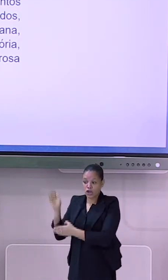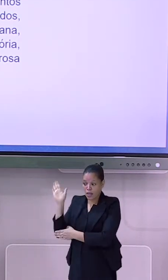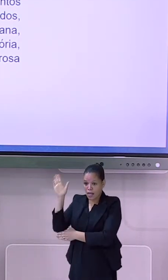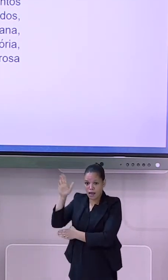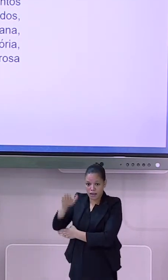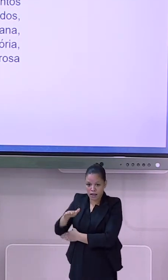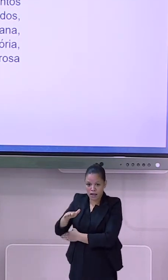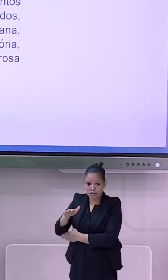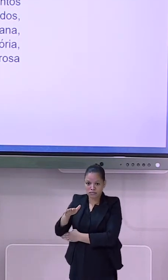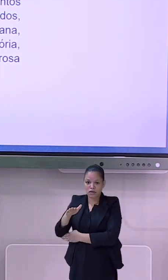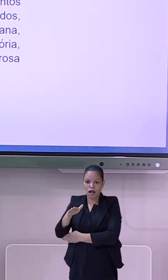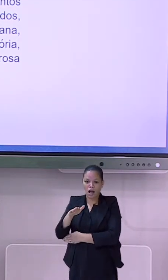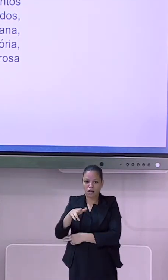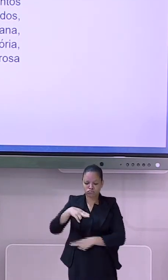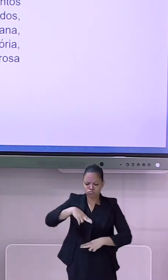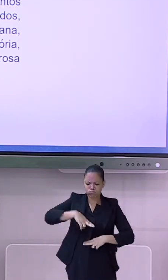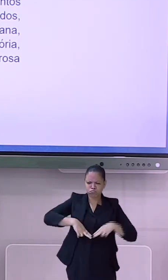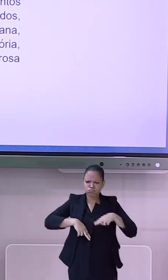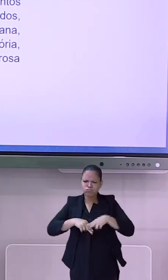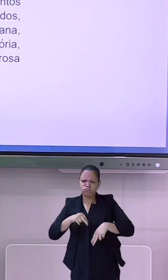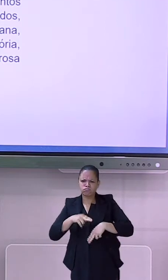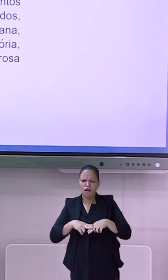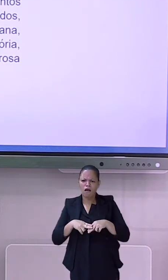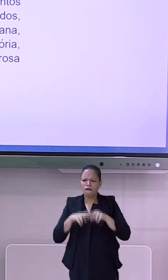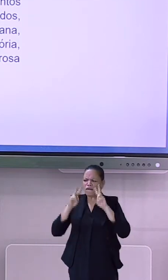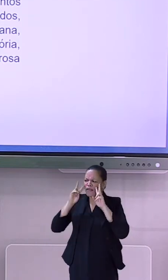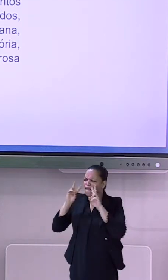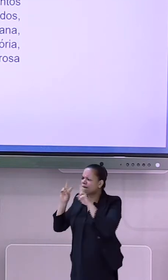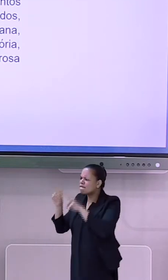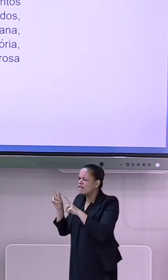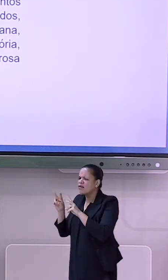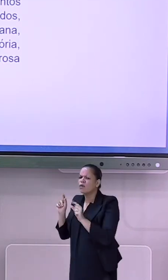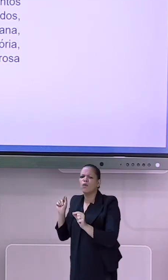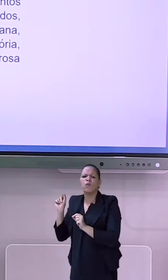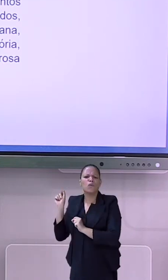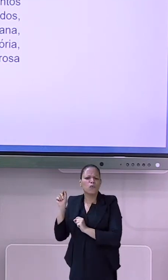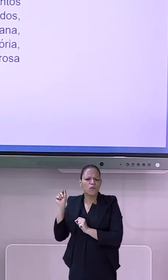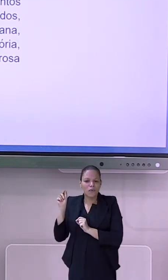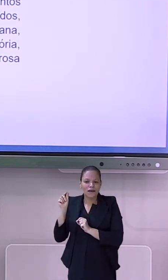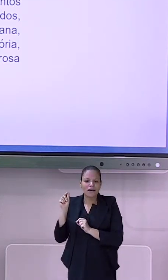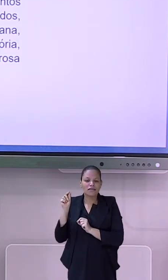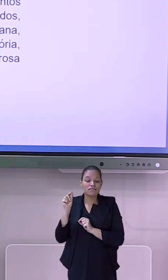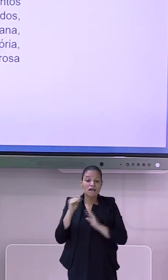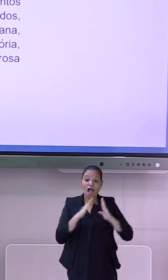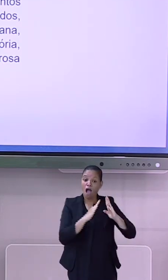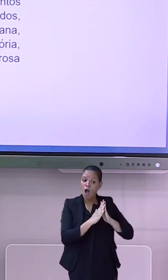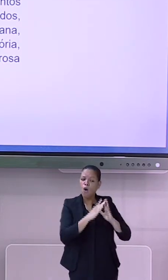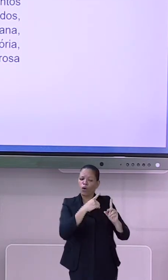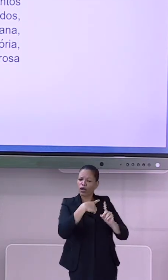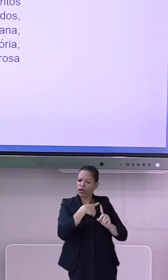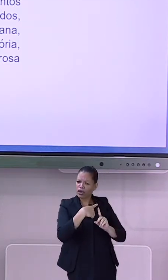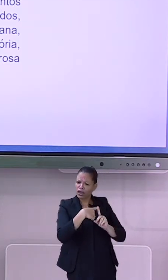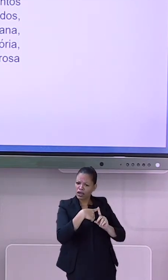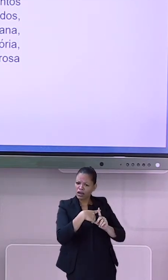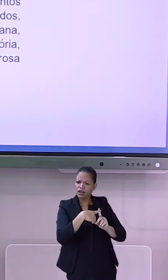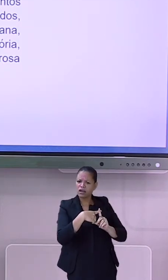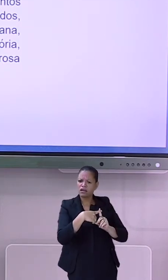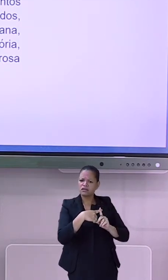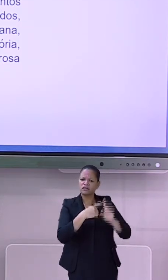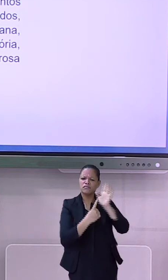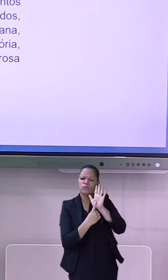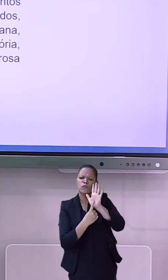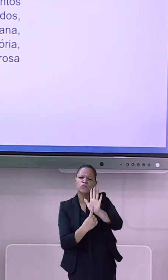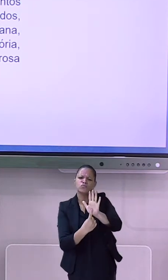né? Uma vilazinha pitoresca, simples. Ele consegue mostrar também naquela imagem um pouco da cultura. Mas como